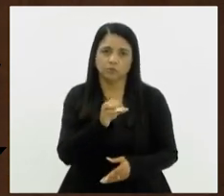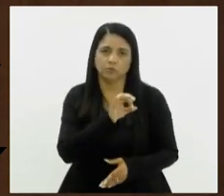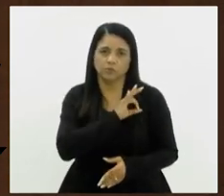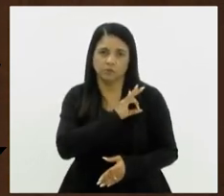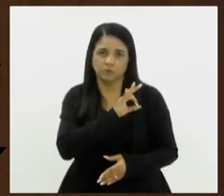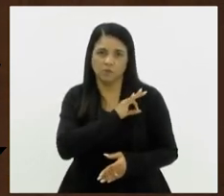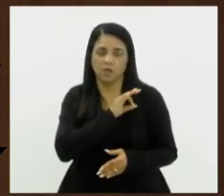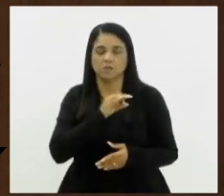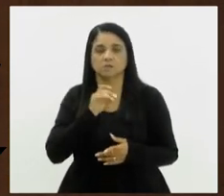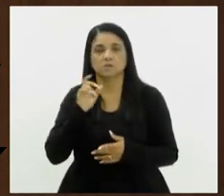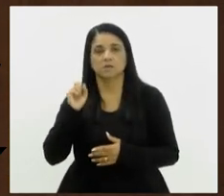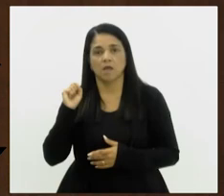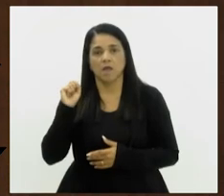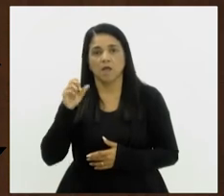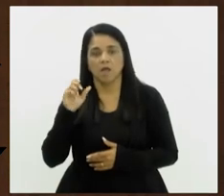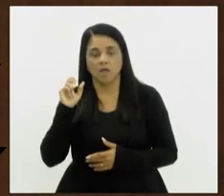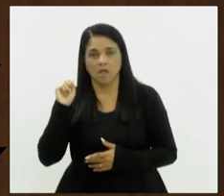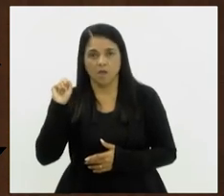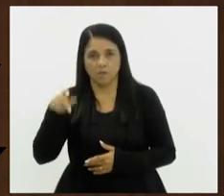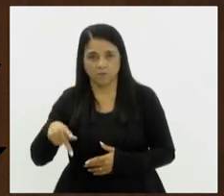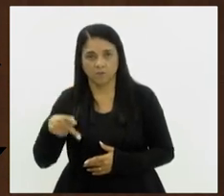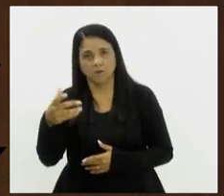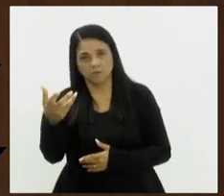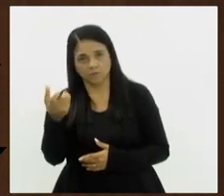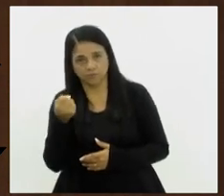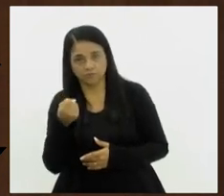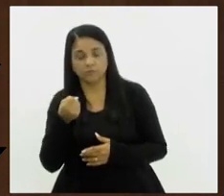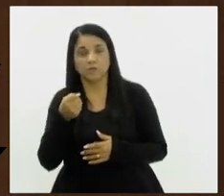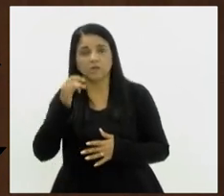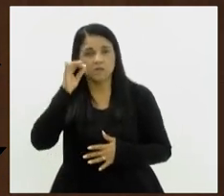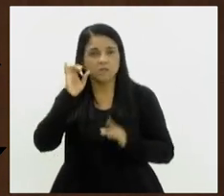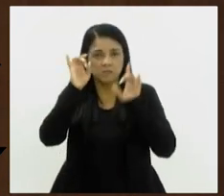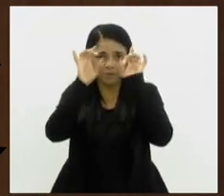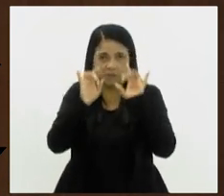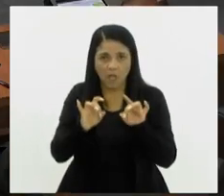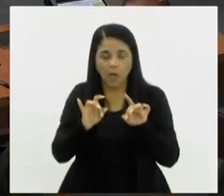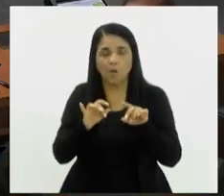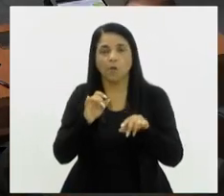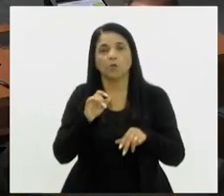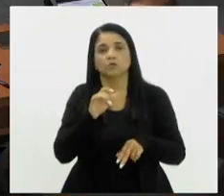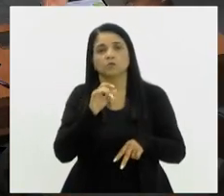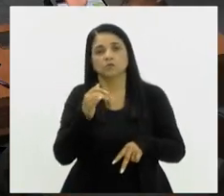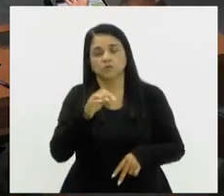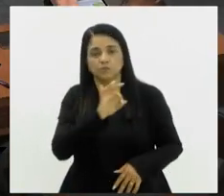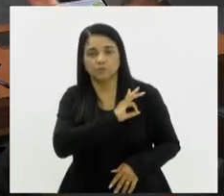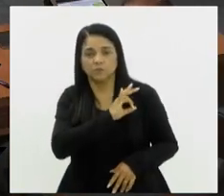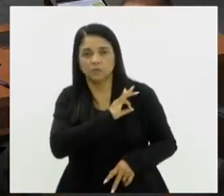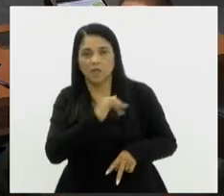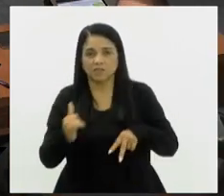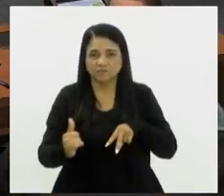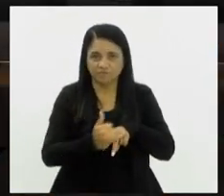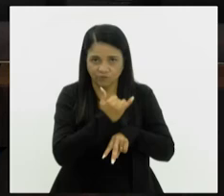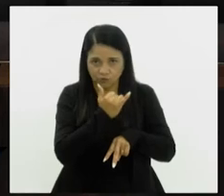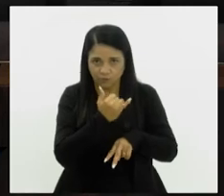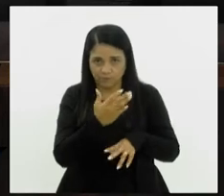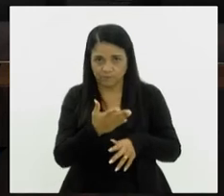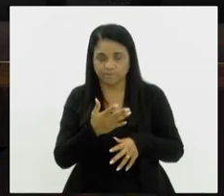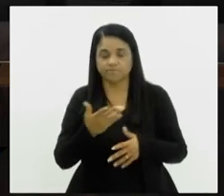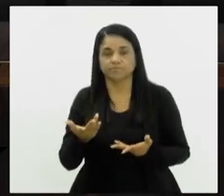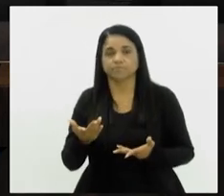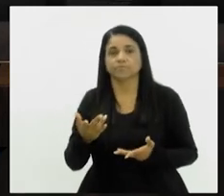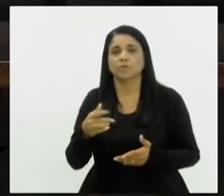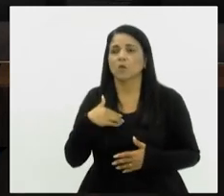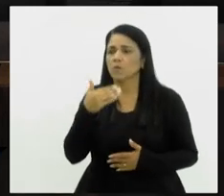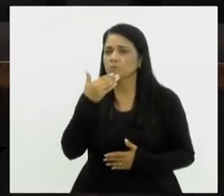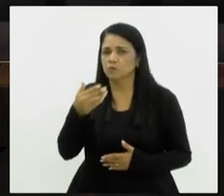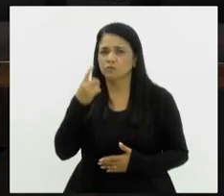e pensionistas e, de forma especial, os vitimados. Obrigado, senhora presidente. Pela ordem, presidente. É, eu pediria aos nobres deputados,